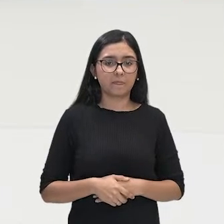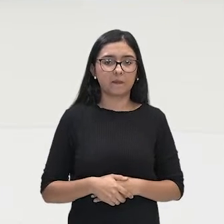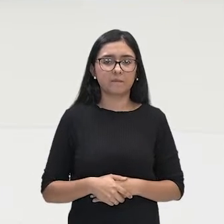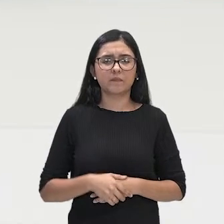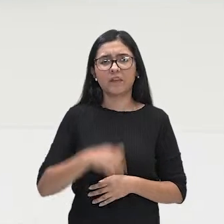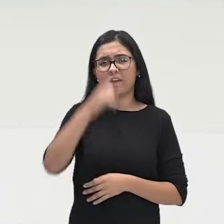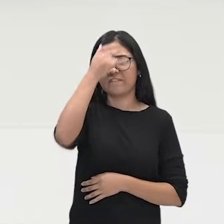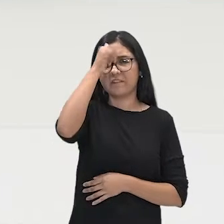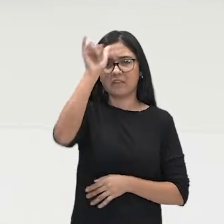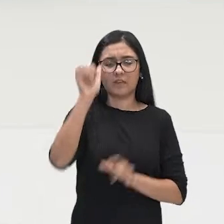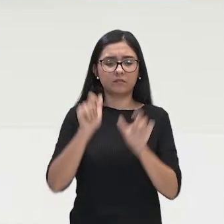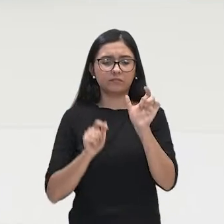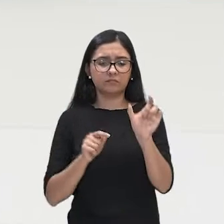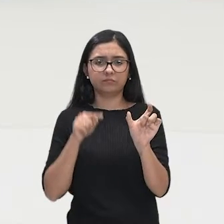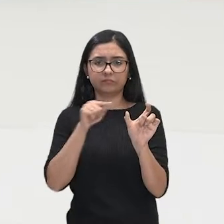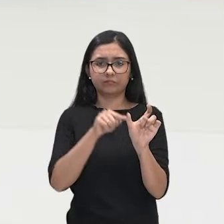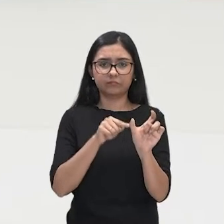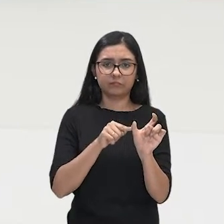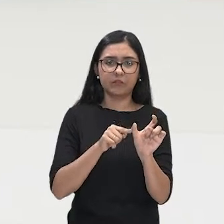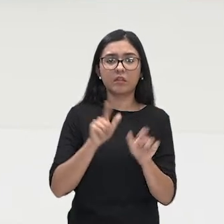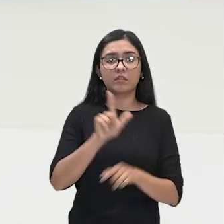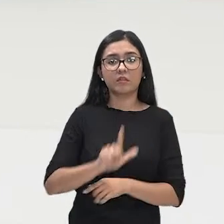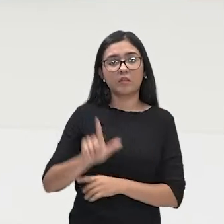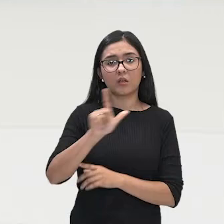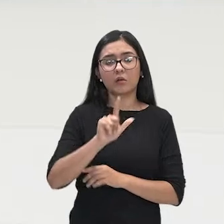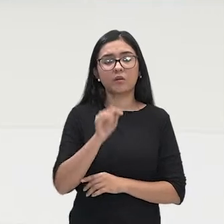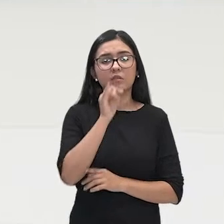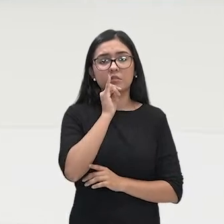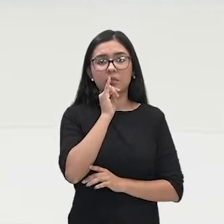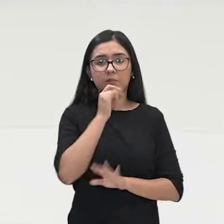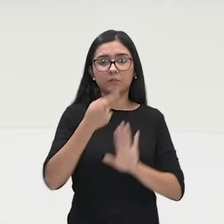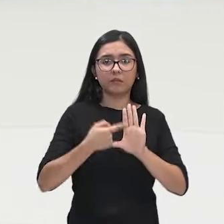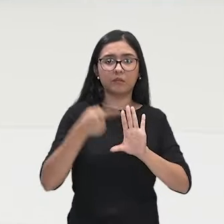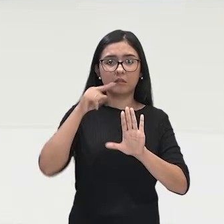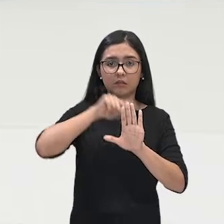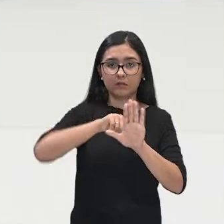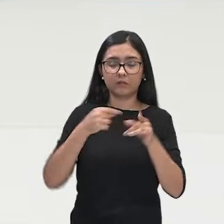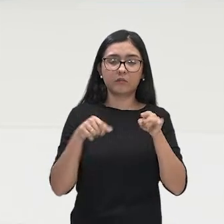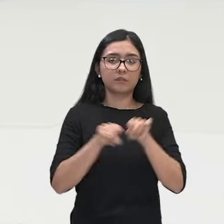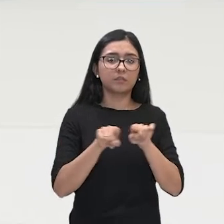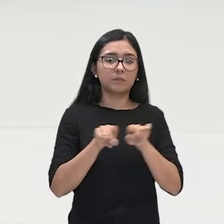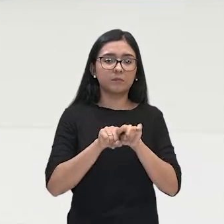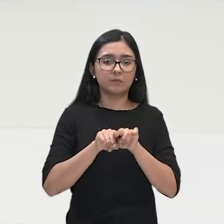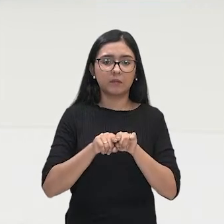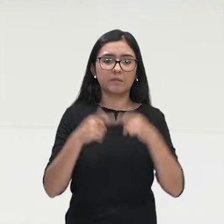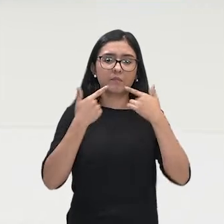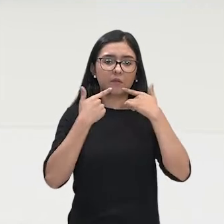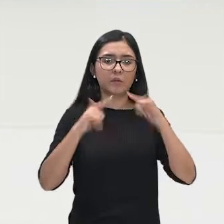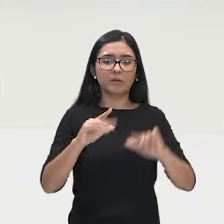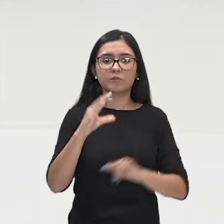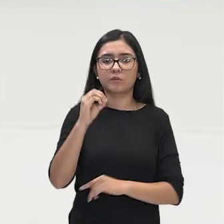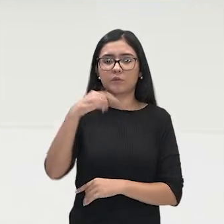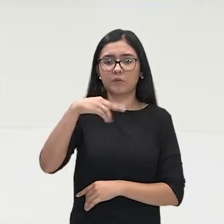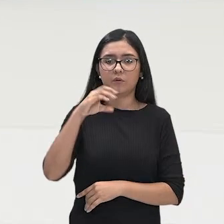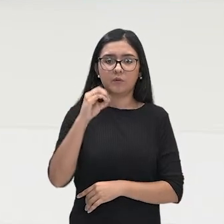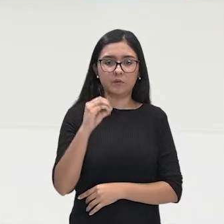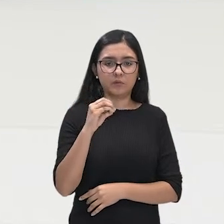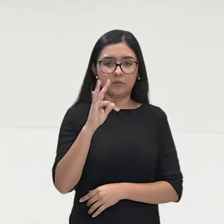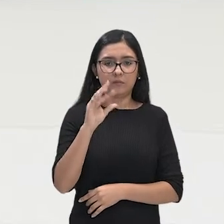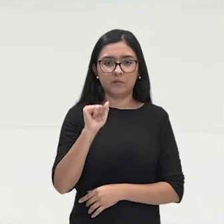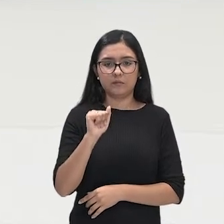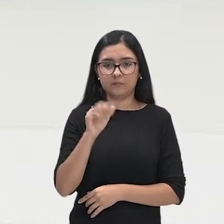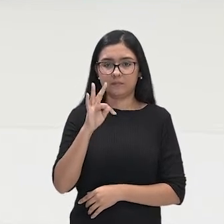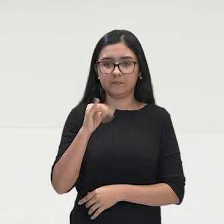evitar termos literários como metáforas e linguagem conotativa. Vocês lembram o que é